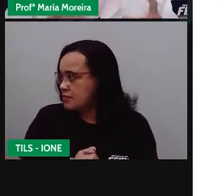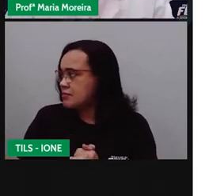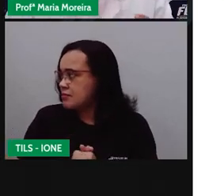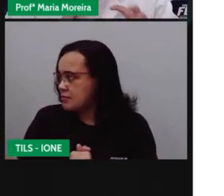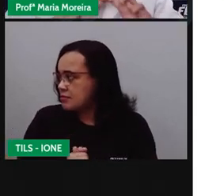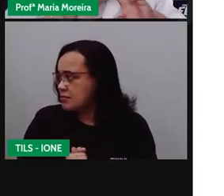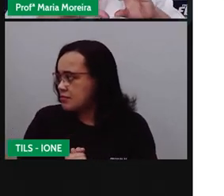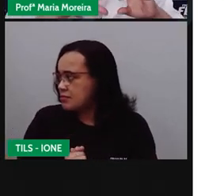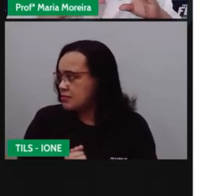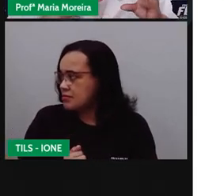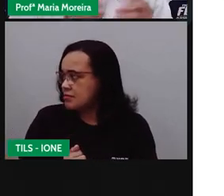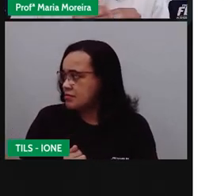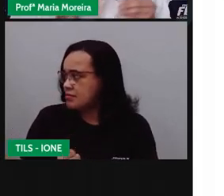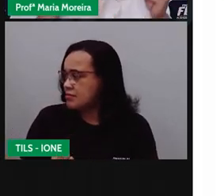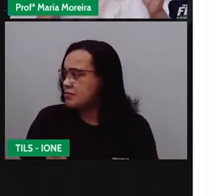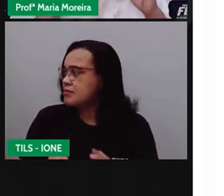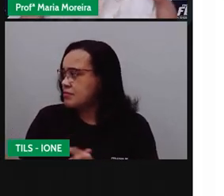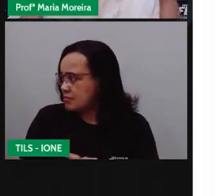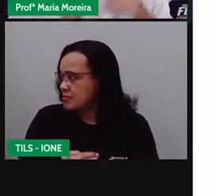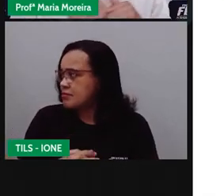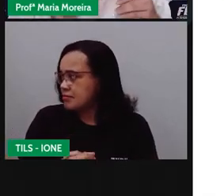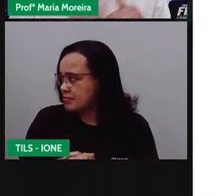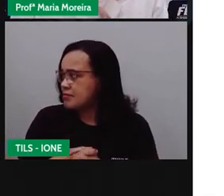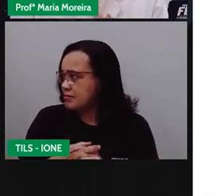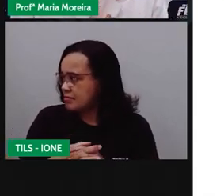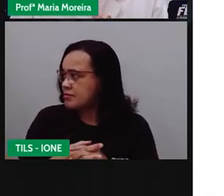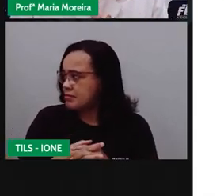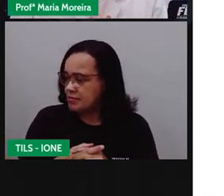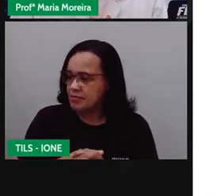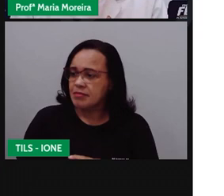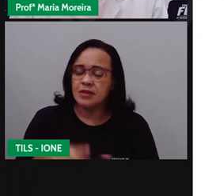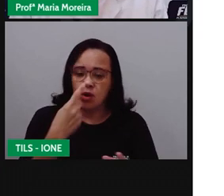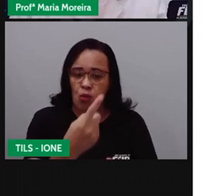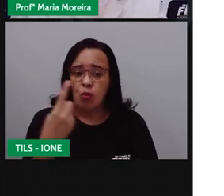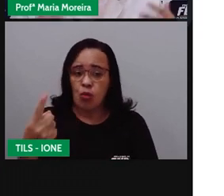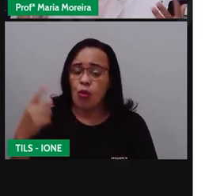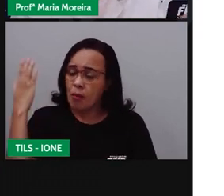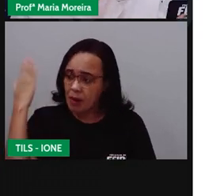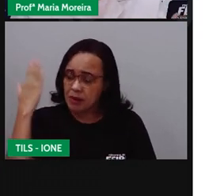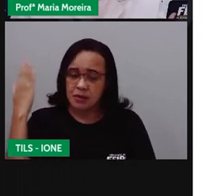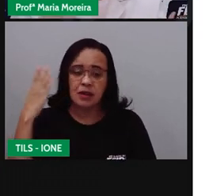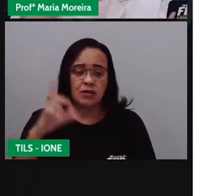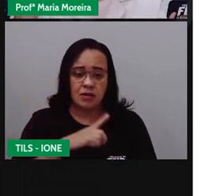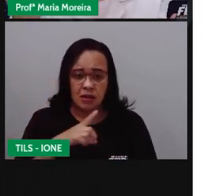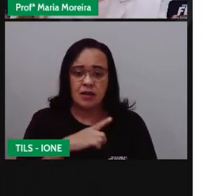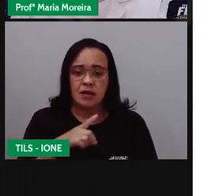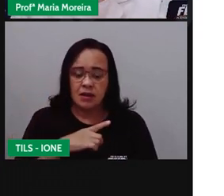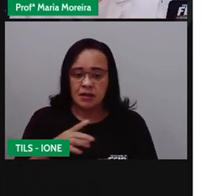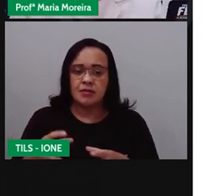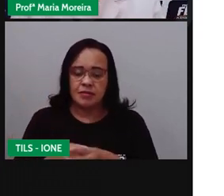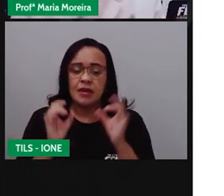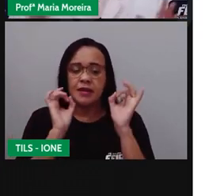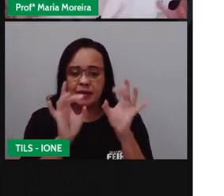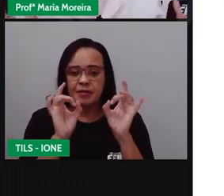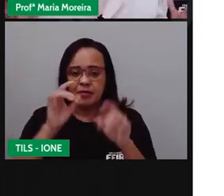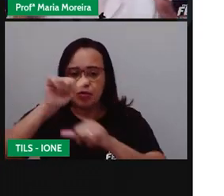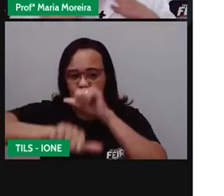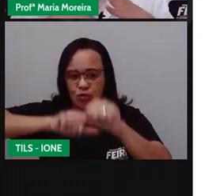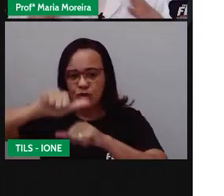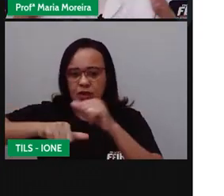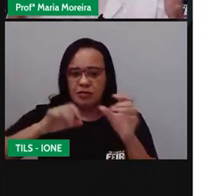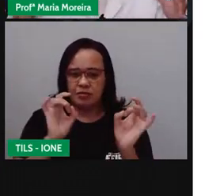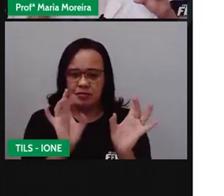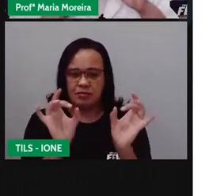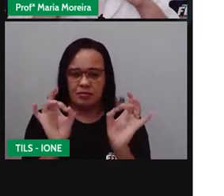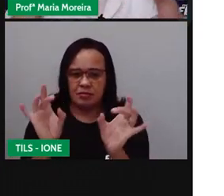E aí ele vinha num papel, tipo papel de seda, e ele era embalado de um por um. Com o passar do tempo, começou a se vender, né? Comercializar